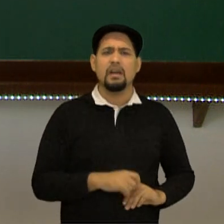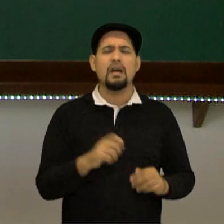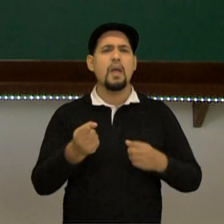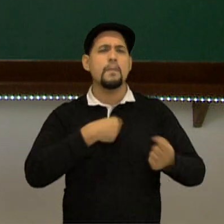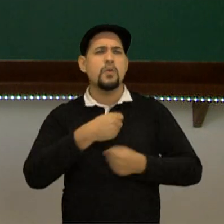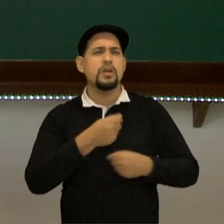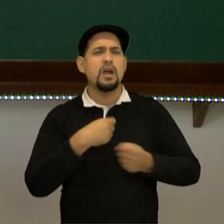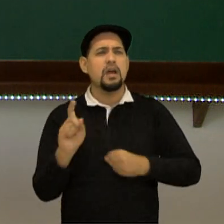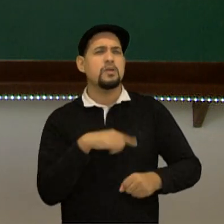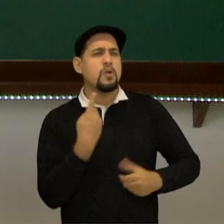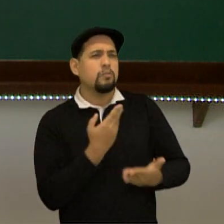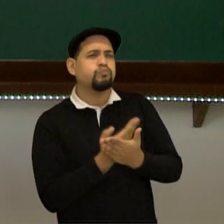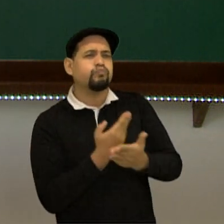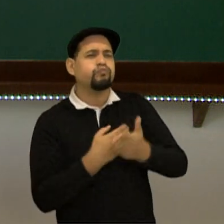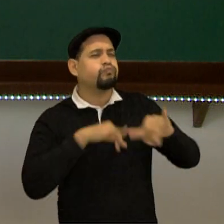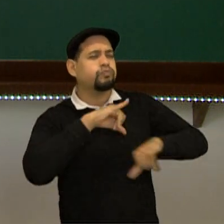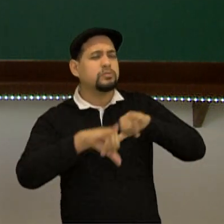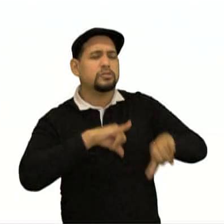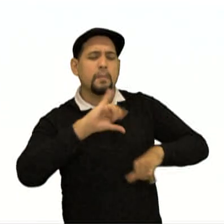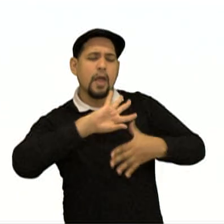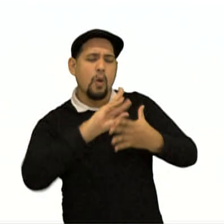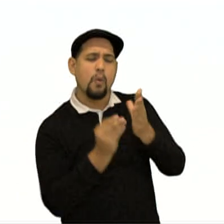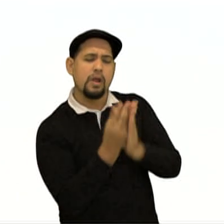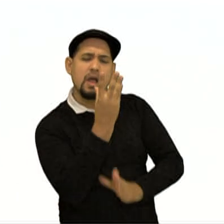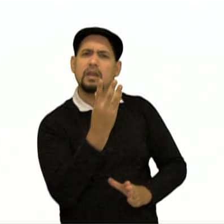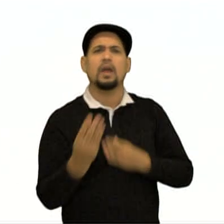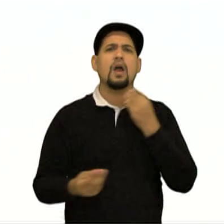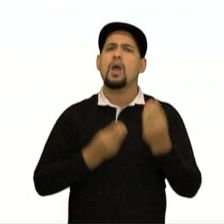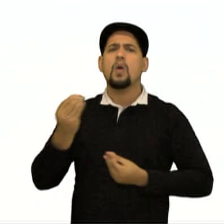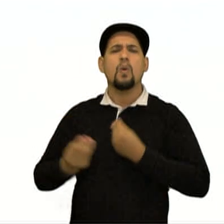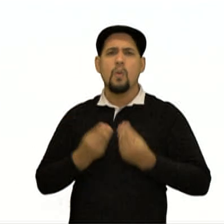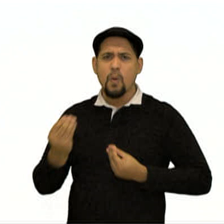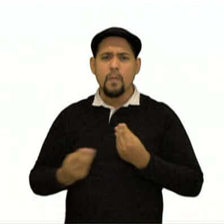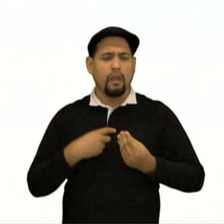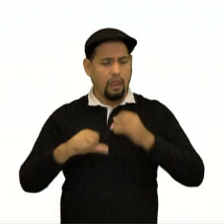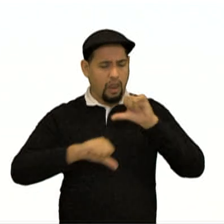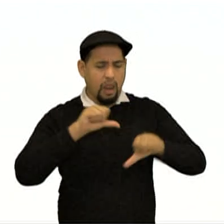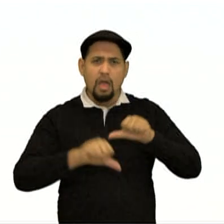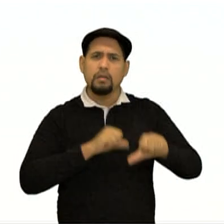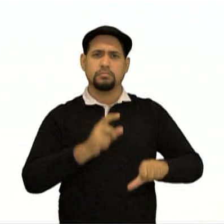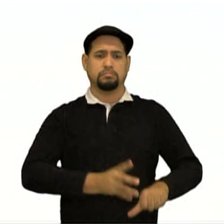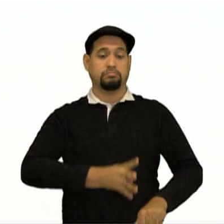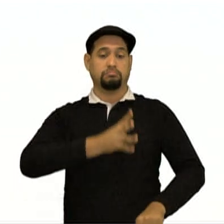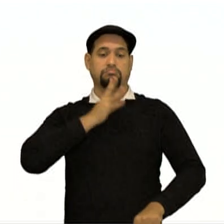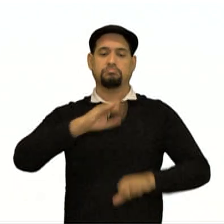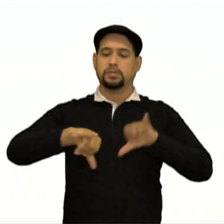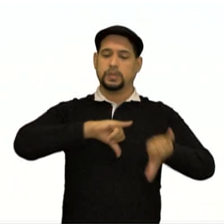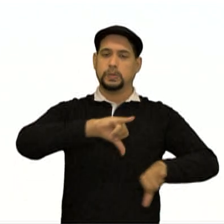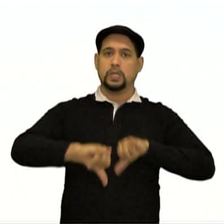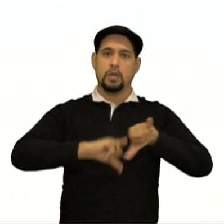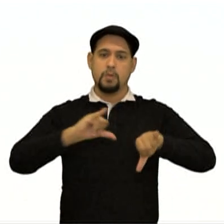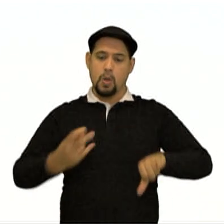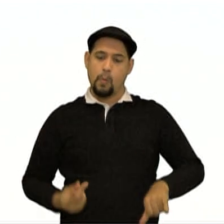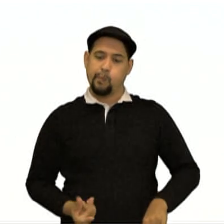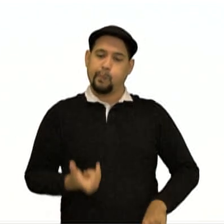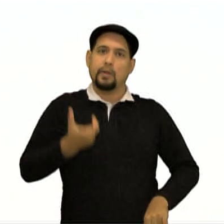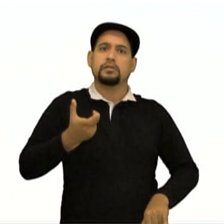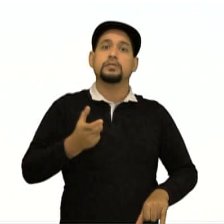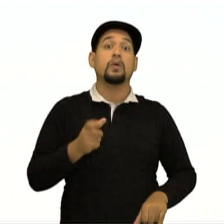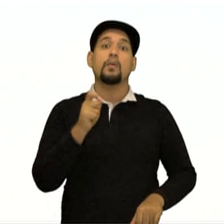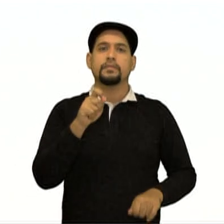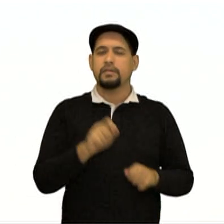ver com os nossos estudos de química orgânica? Como é possível transformar conhecimento químico em riquezas? Você